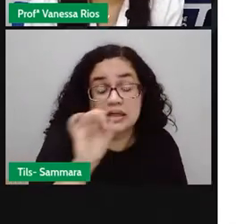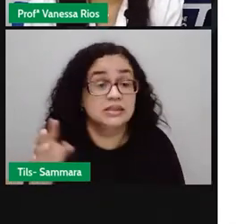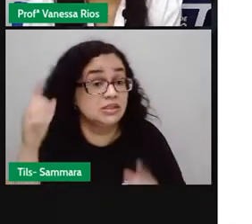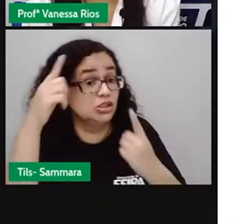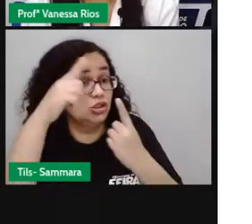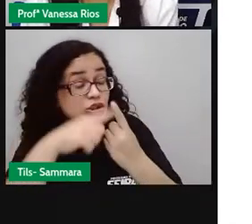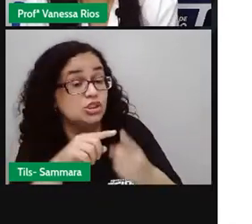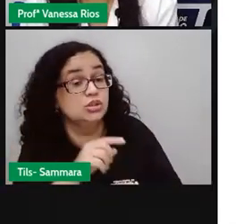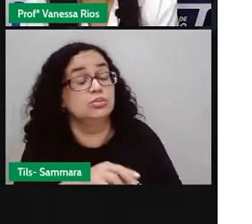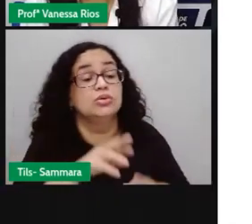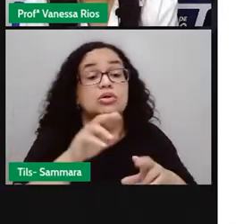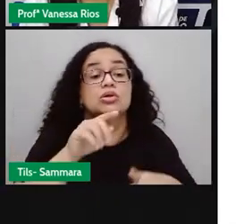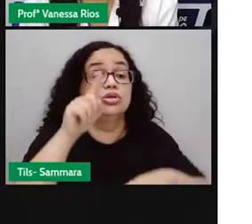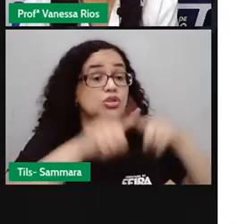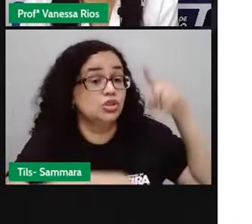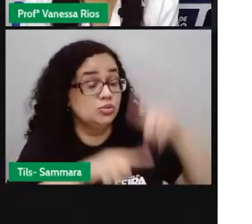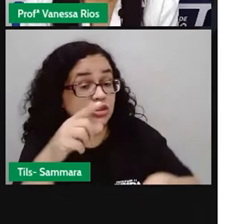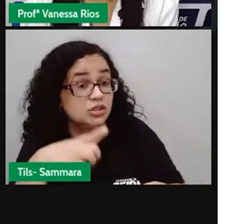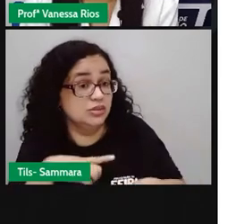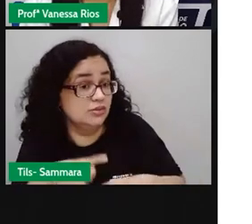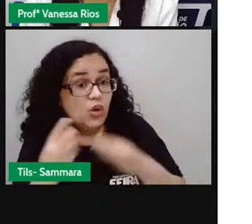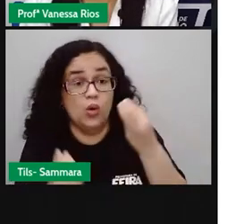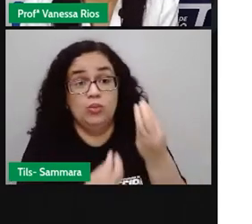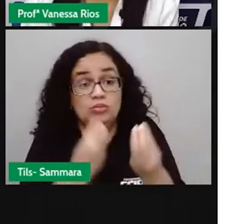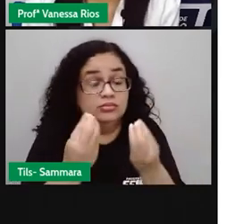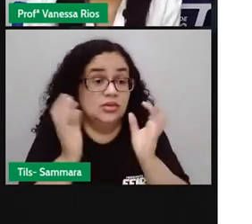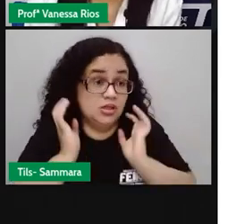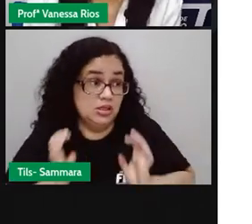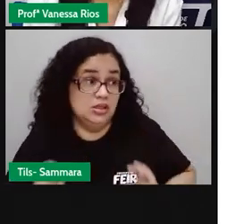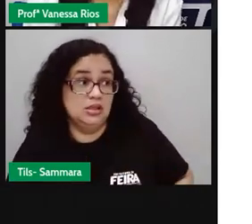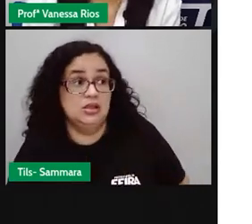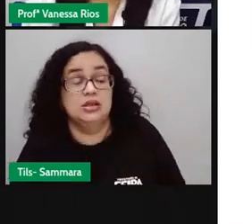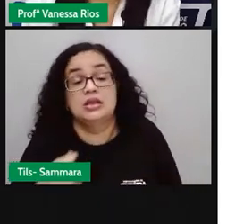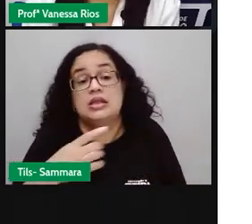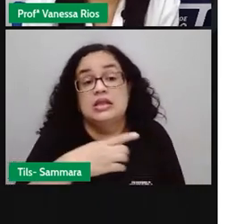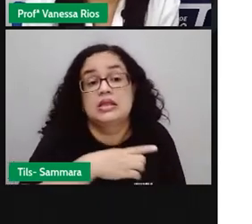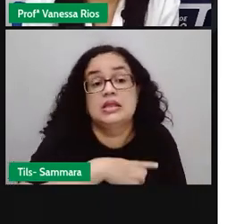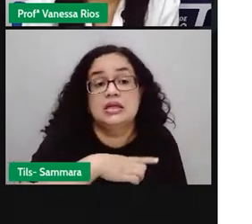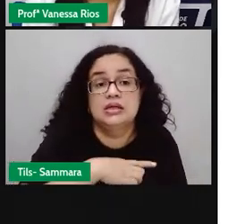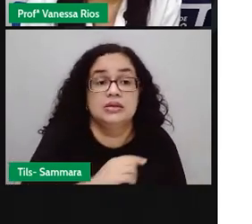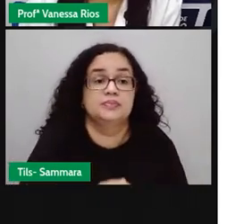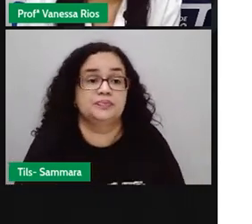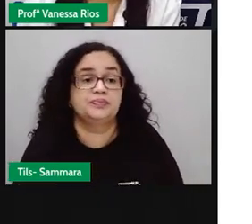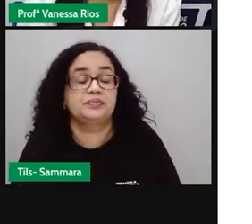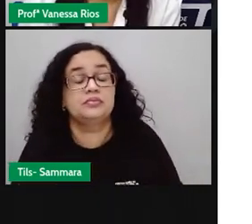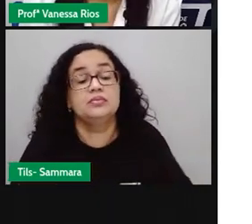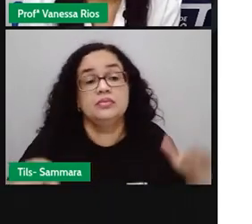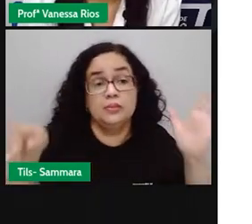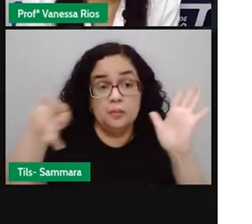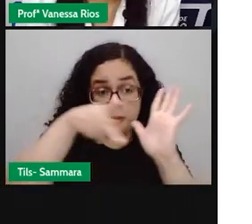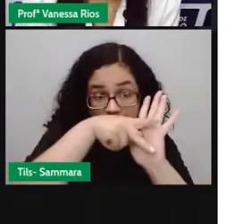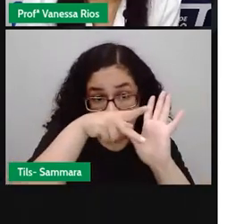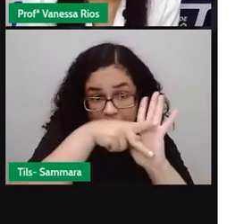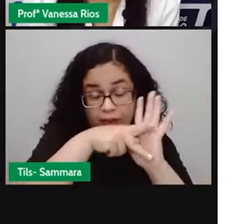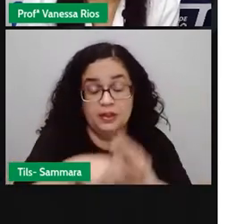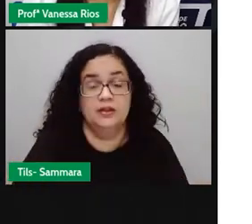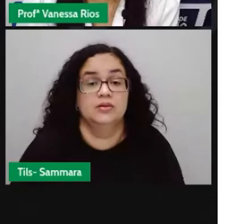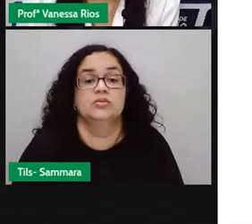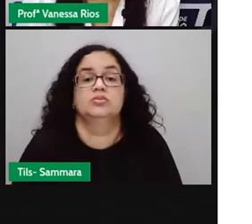objeto tem um comportamento diferente que está relacionado aí às suas propriedades.